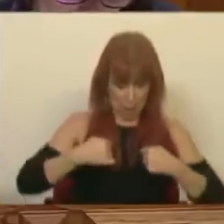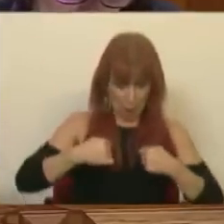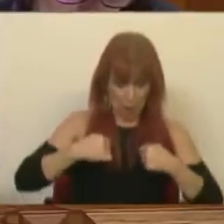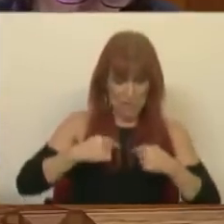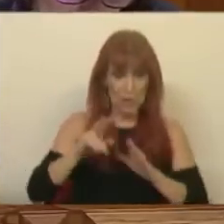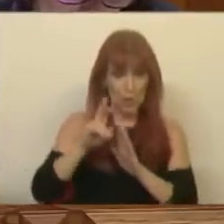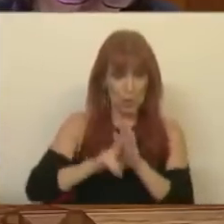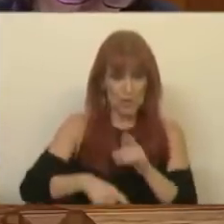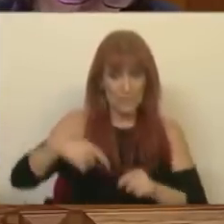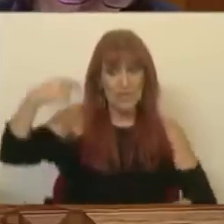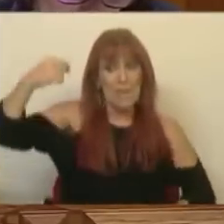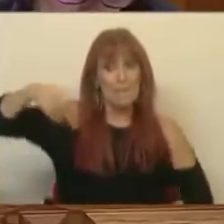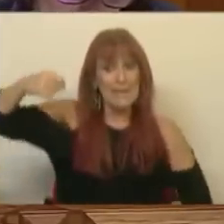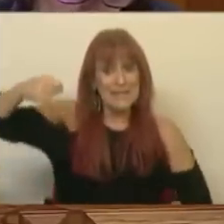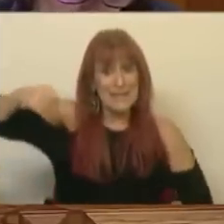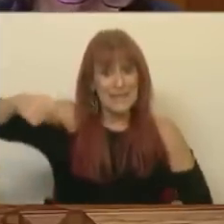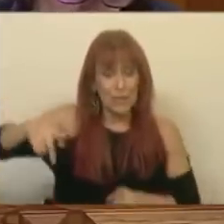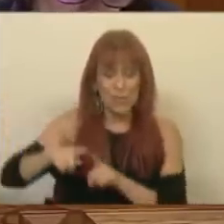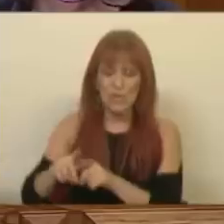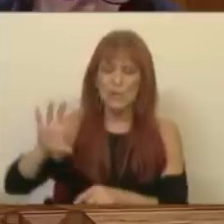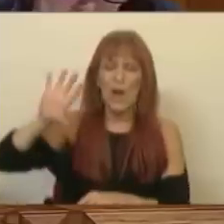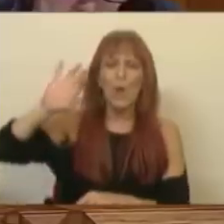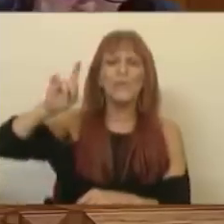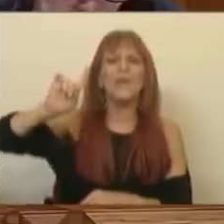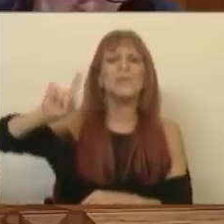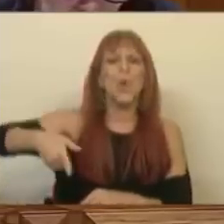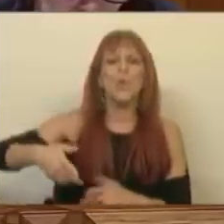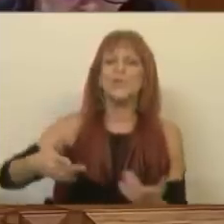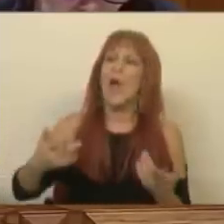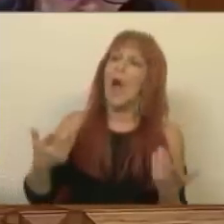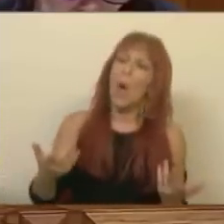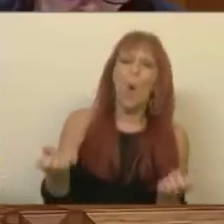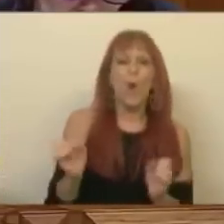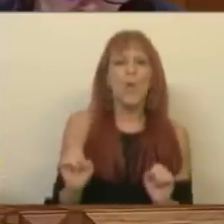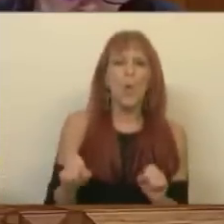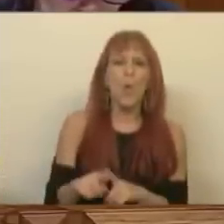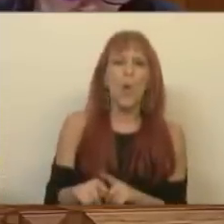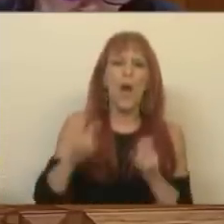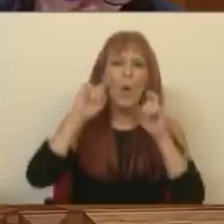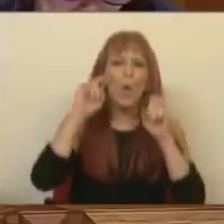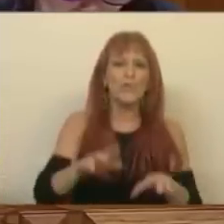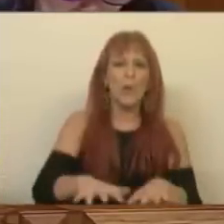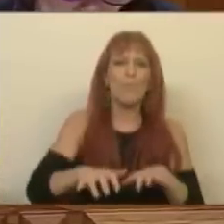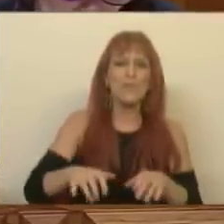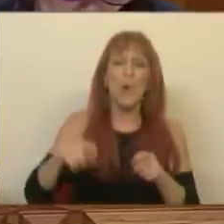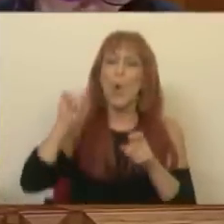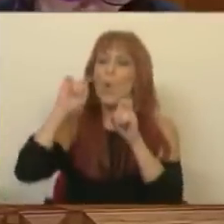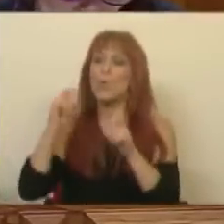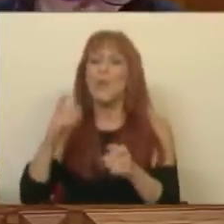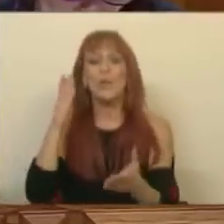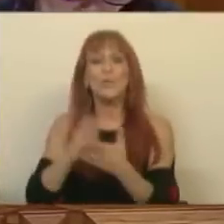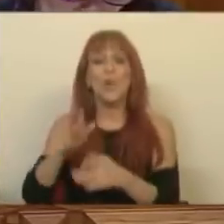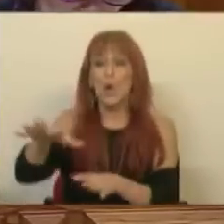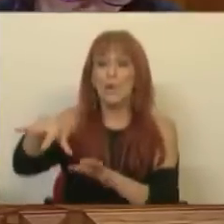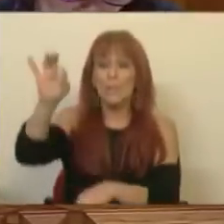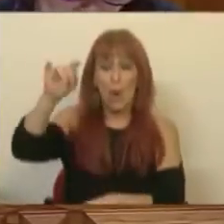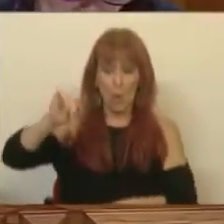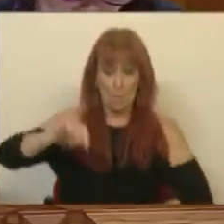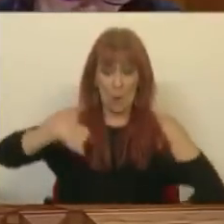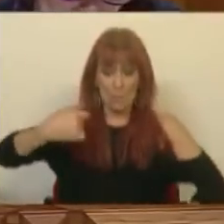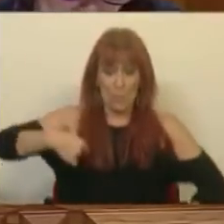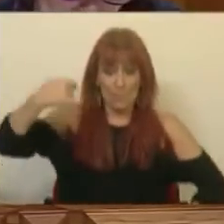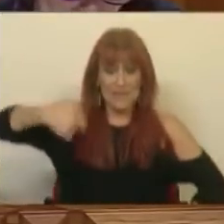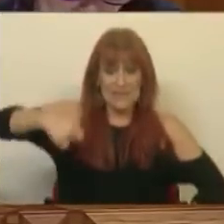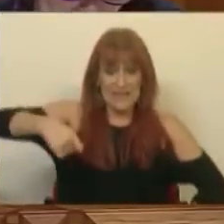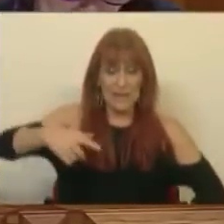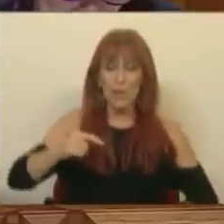nos regimos presidencialistas o que acontece é que ou não há nenhum controle parlamentar ao contrário unicamente a denominante que é o próprio Presidente